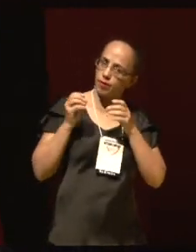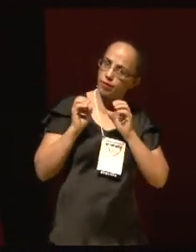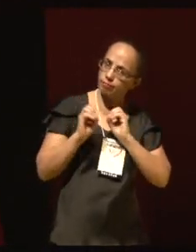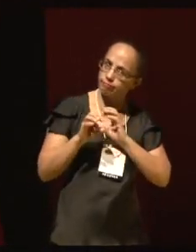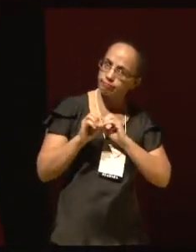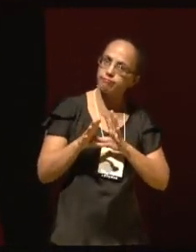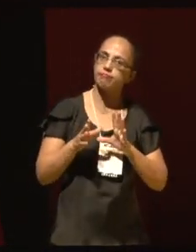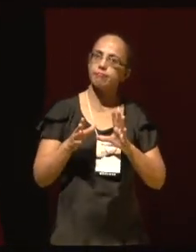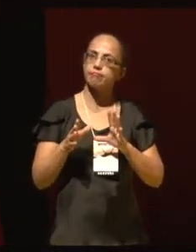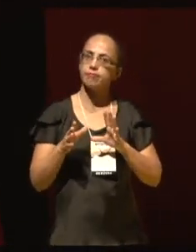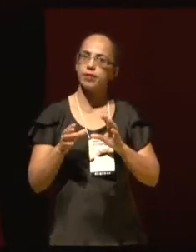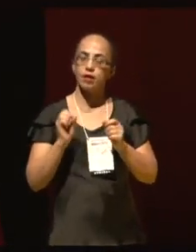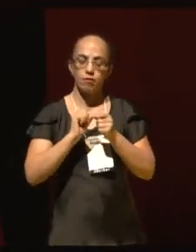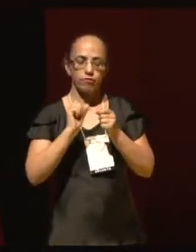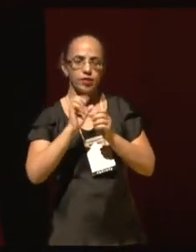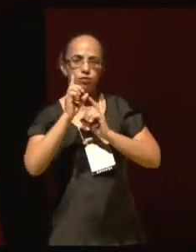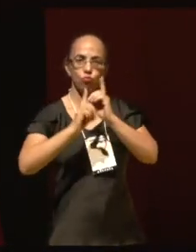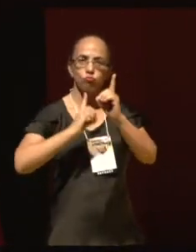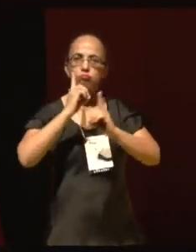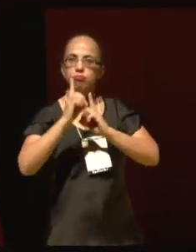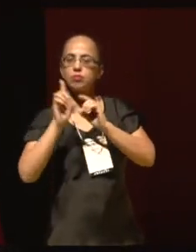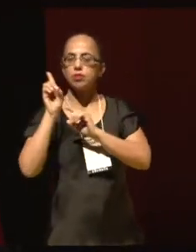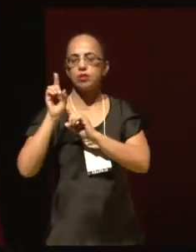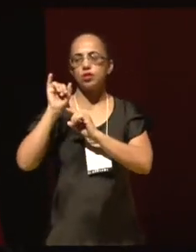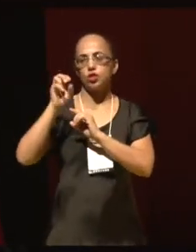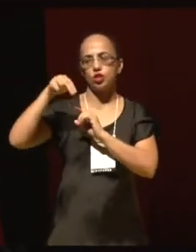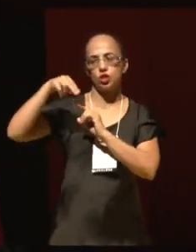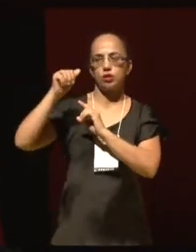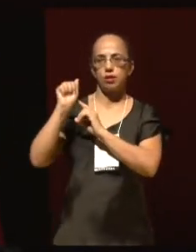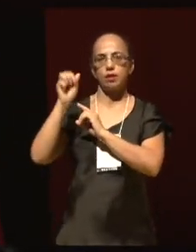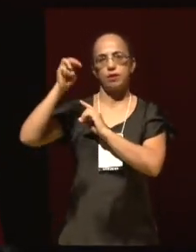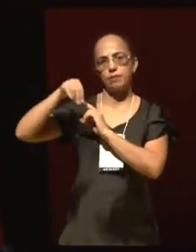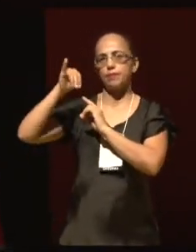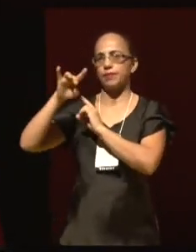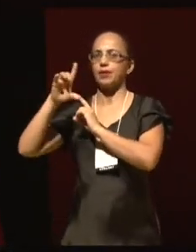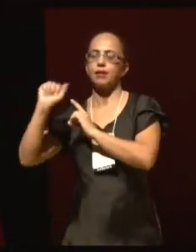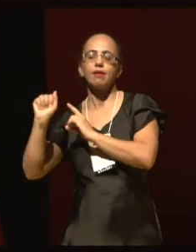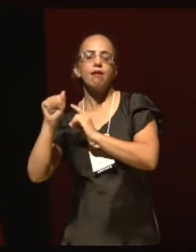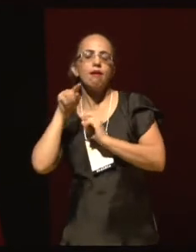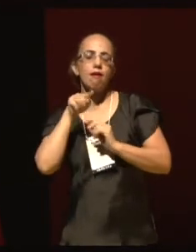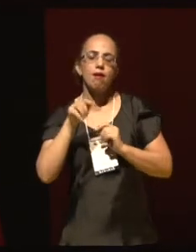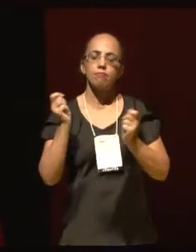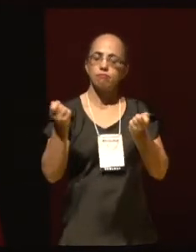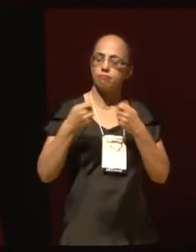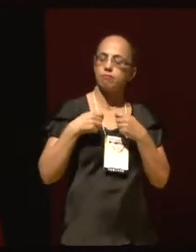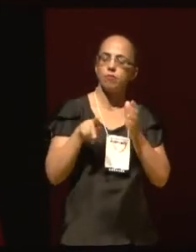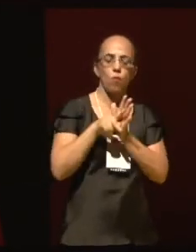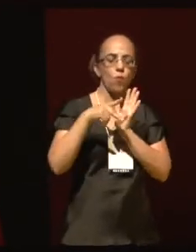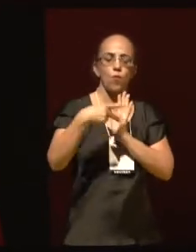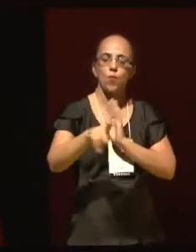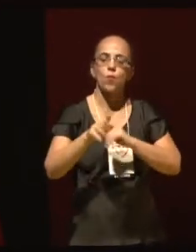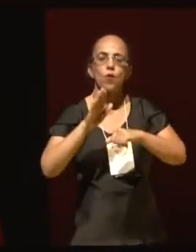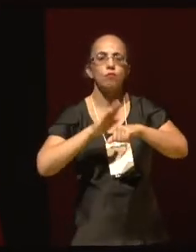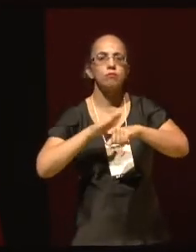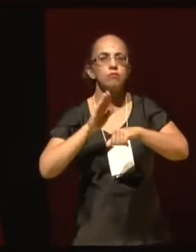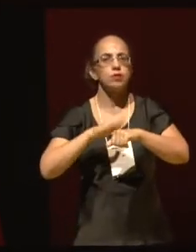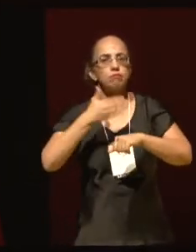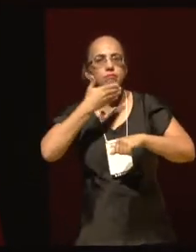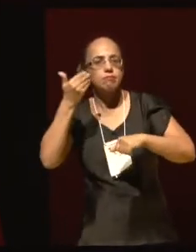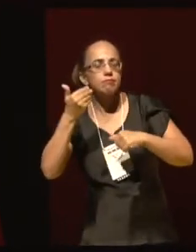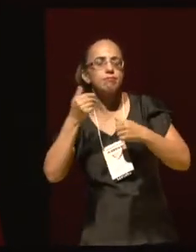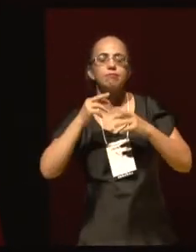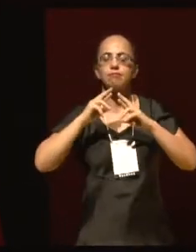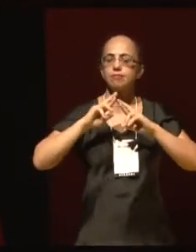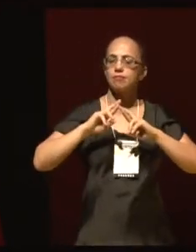E fazendo dinâmicas onde eles possam utilizar seus próprios talentos de um jeito